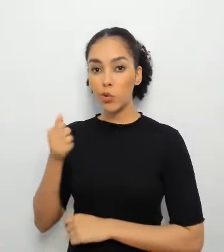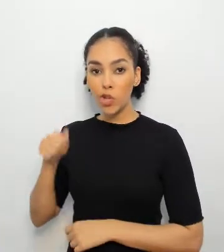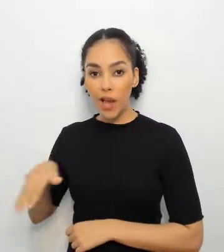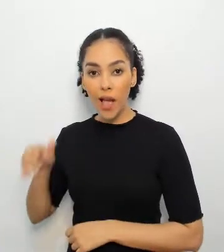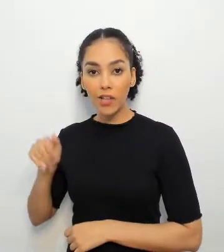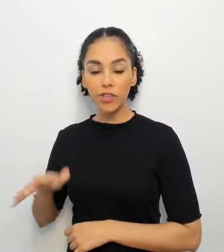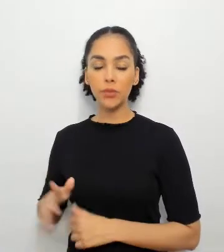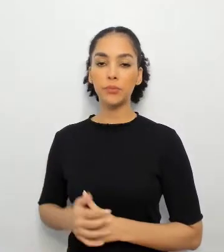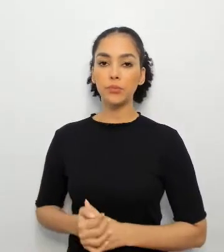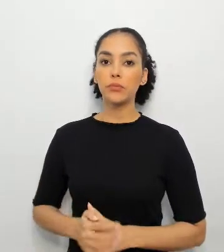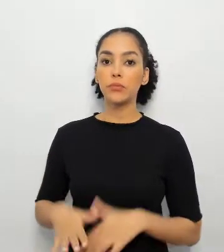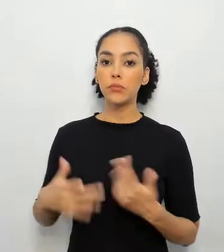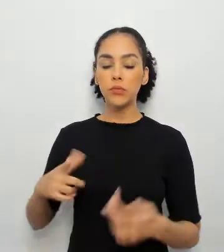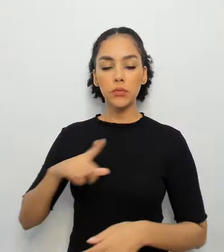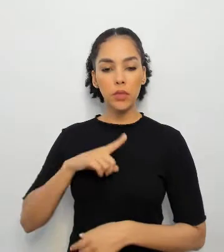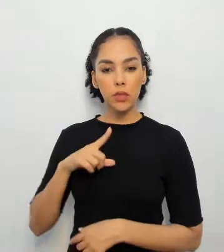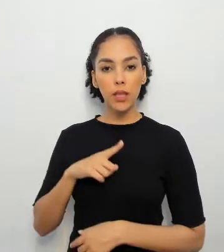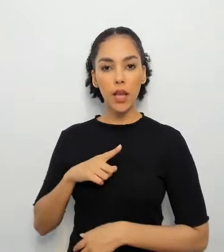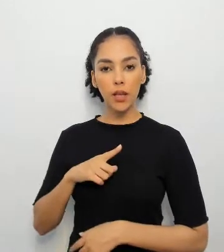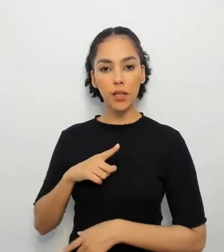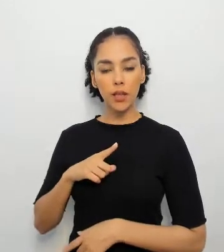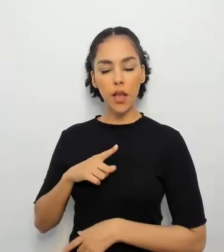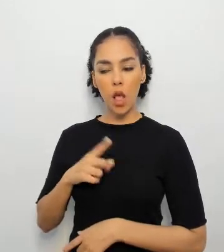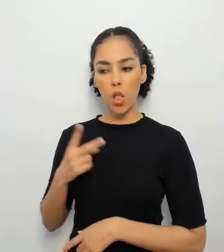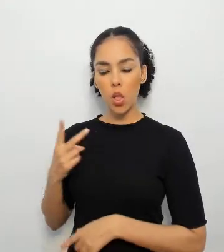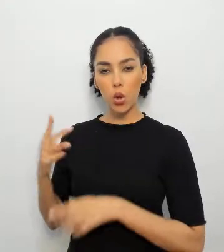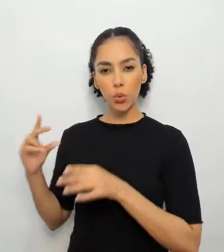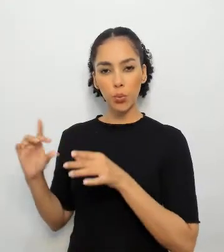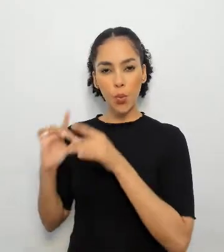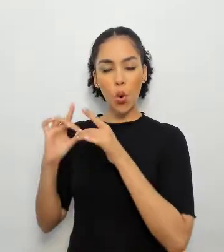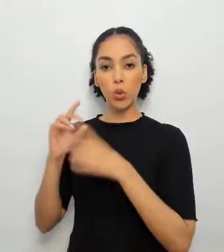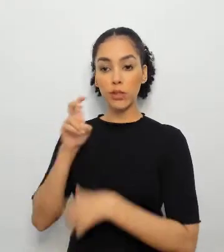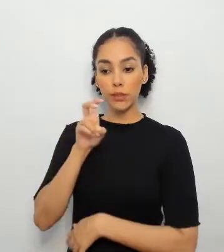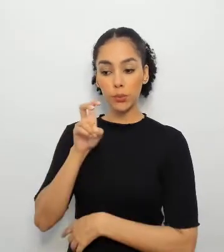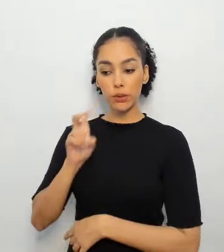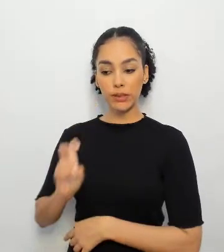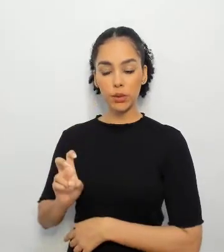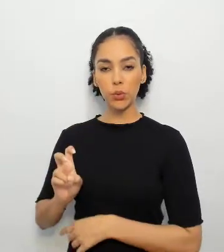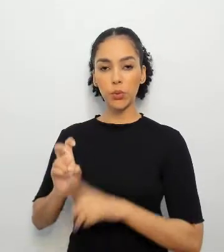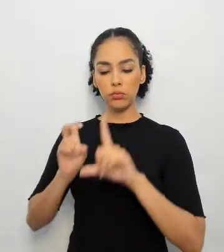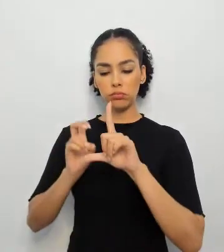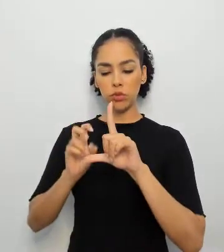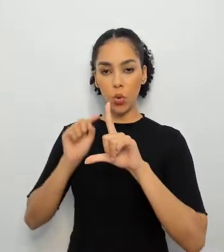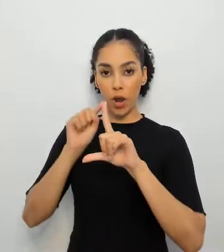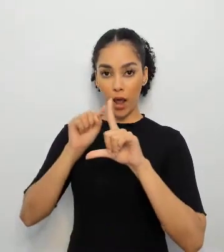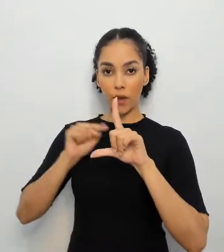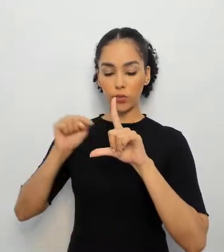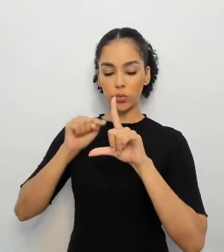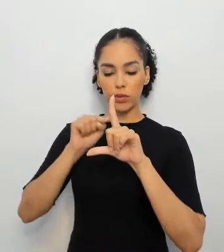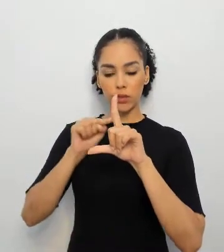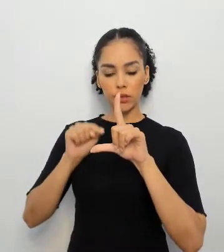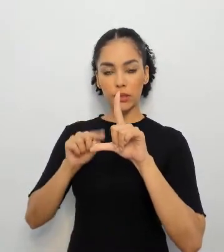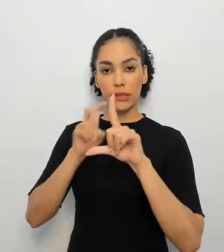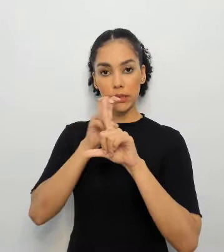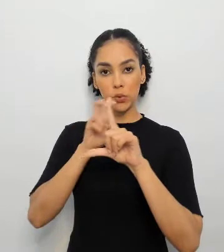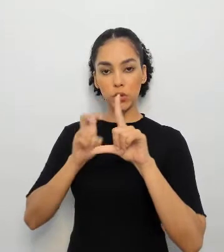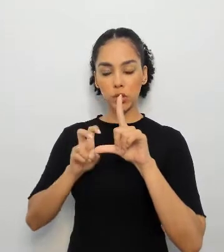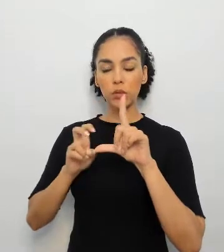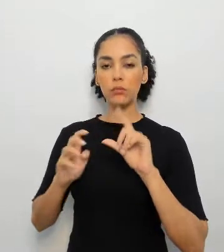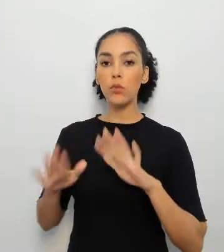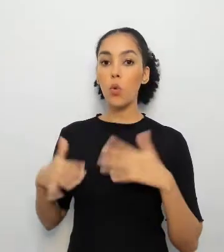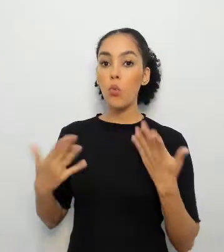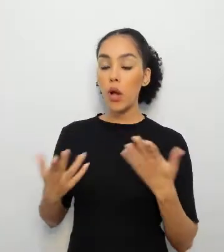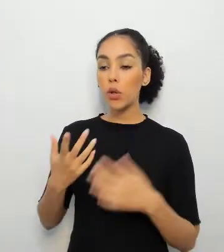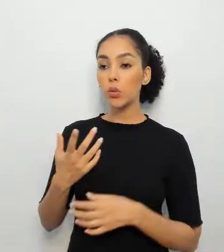uma interseção, um ponto em comum para as duas curvas, é o ponto 5,5, significa que quando a quantidade de itens